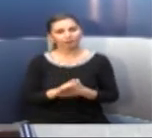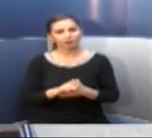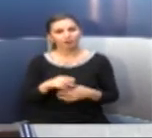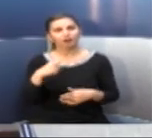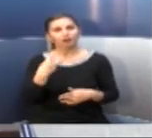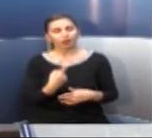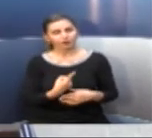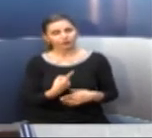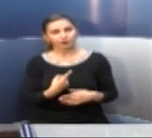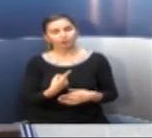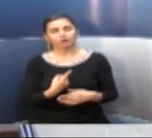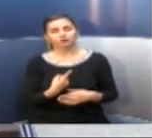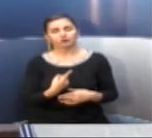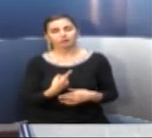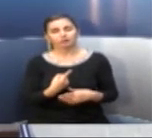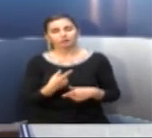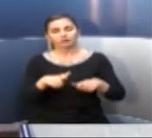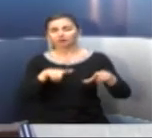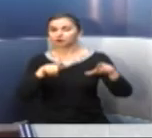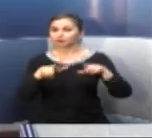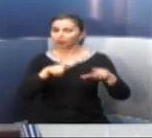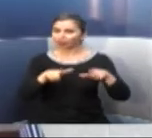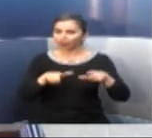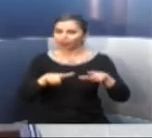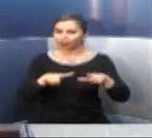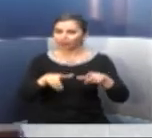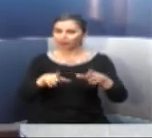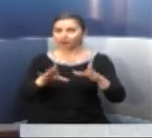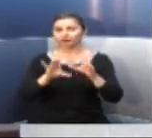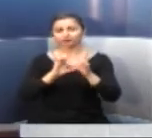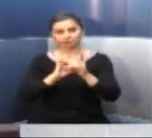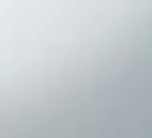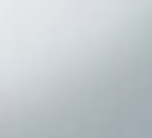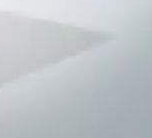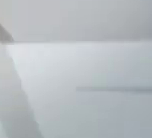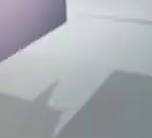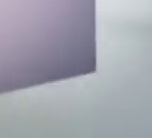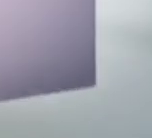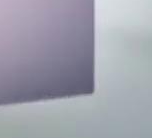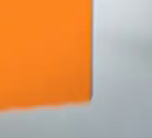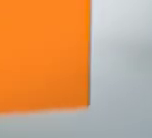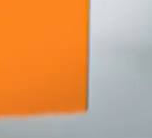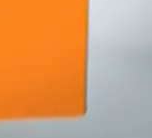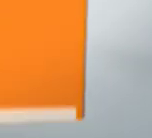nós estamos exercendo a nossa democracia. Muito obrigado, presidente.